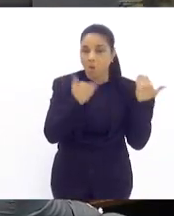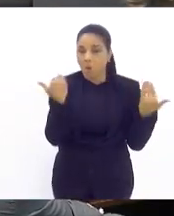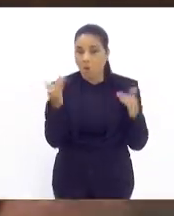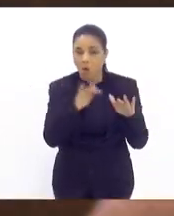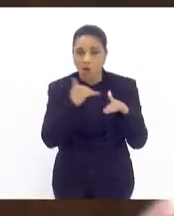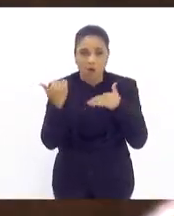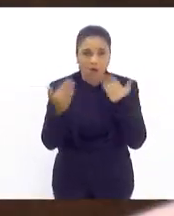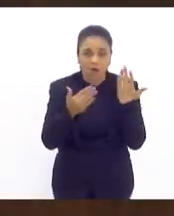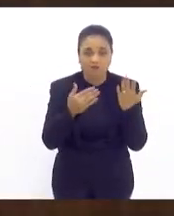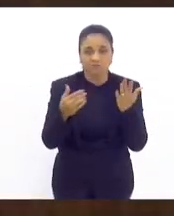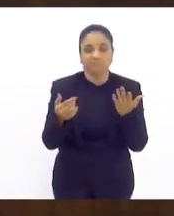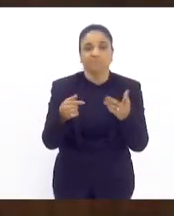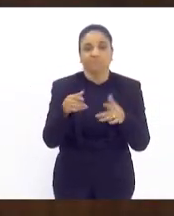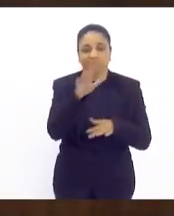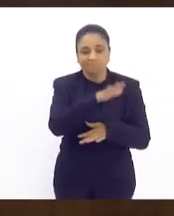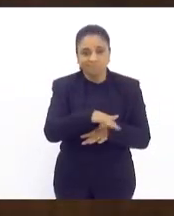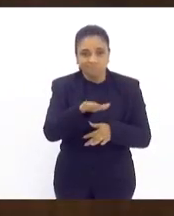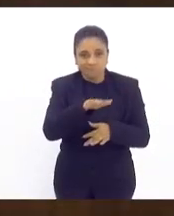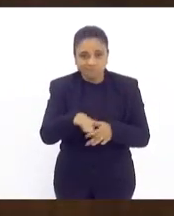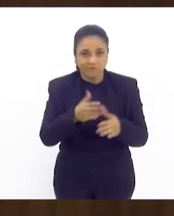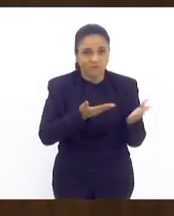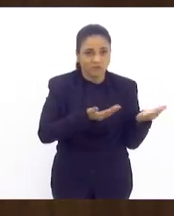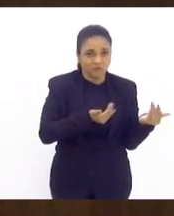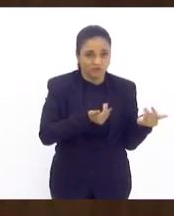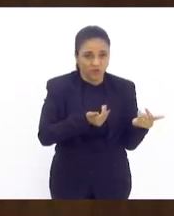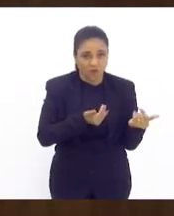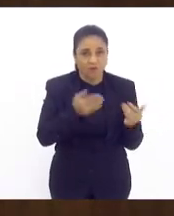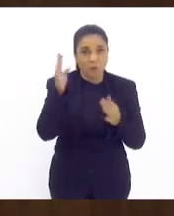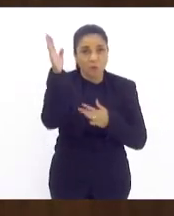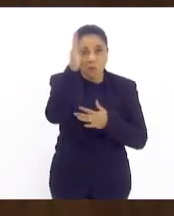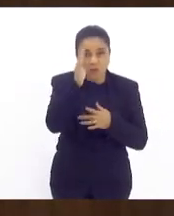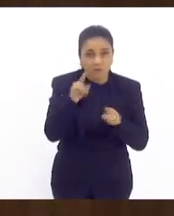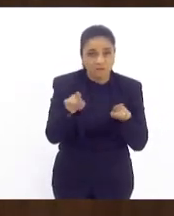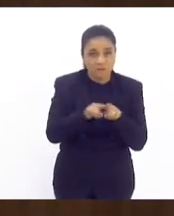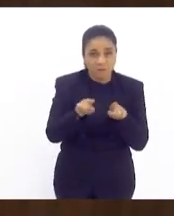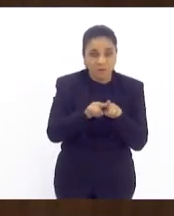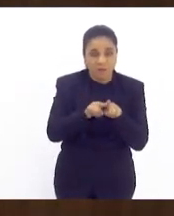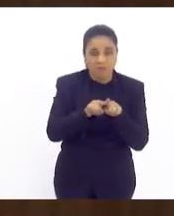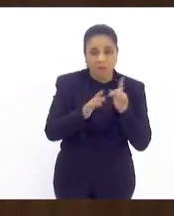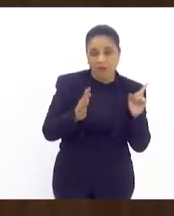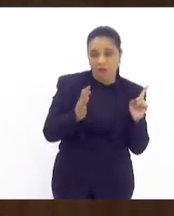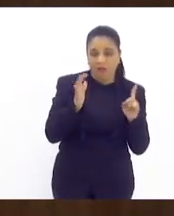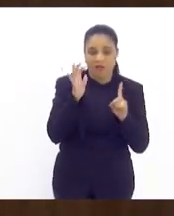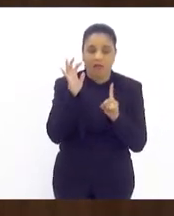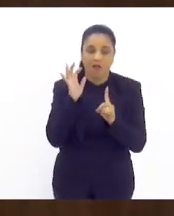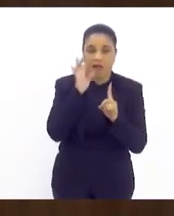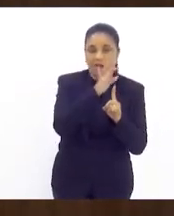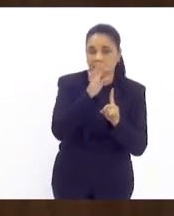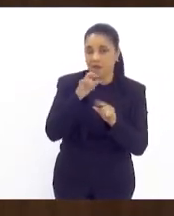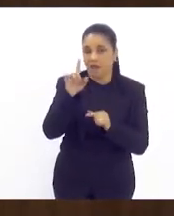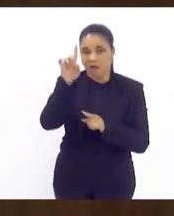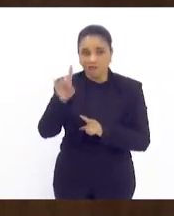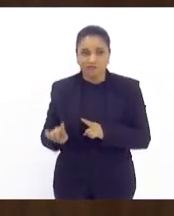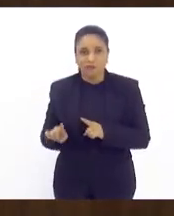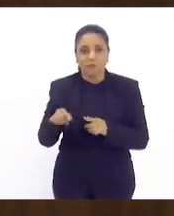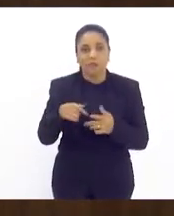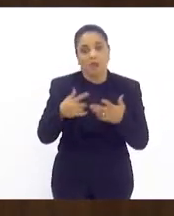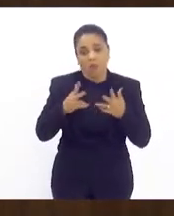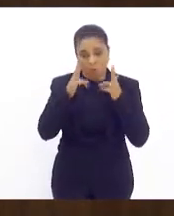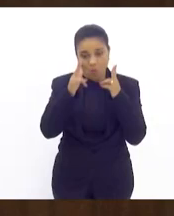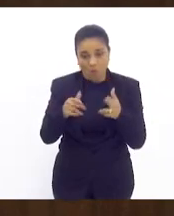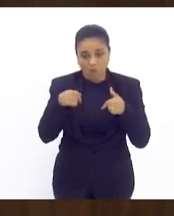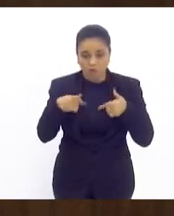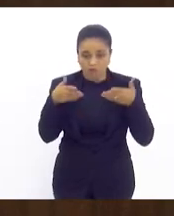tragédias no Brasil inteiro para atacar a direita é a mesma coisa que eu chegar e falar que todo ladrão todo